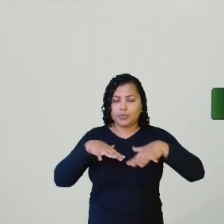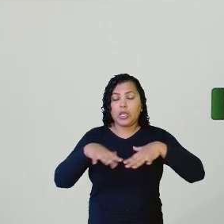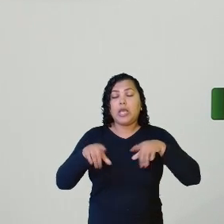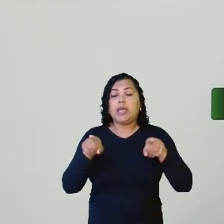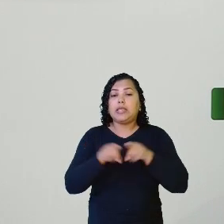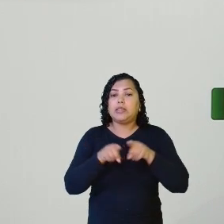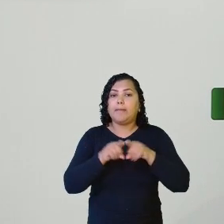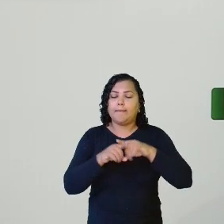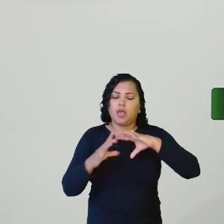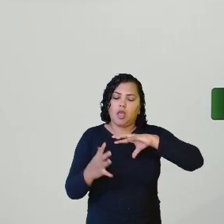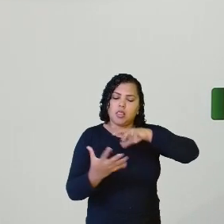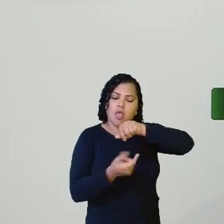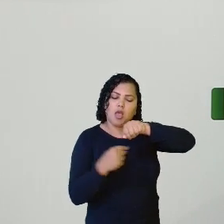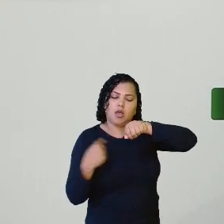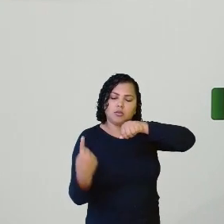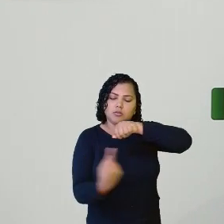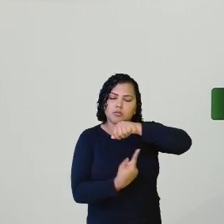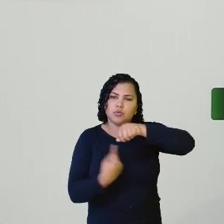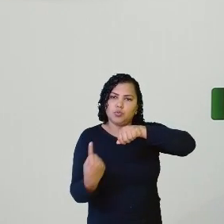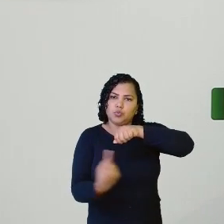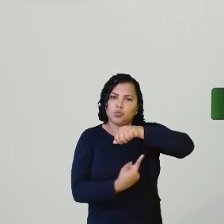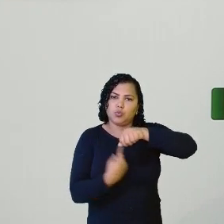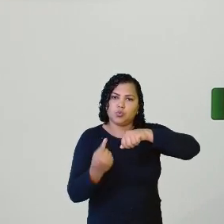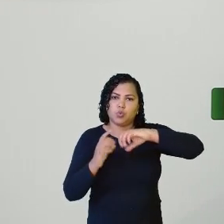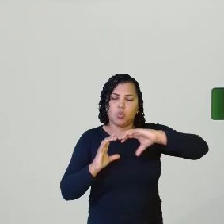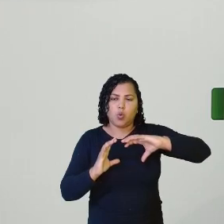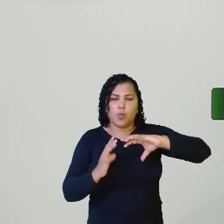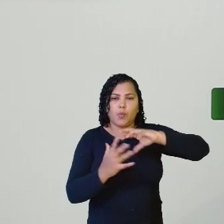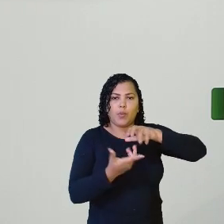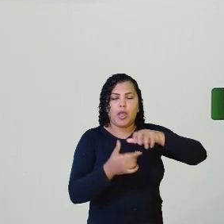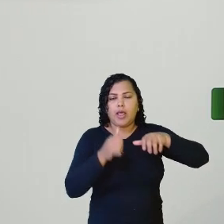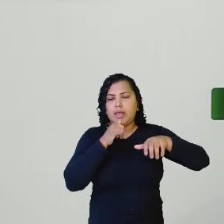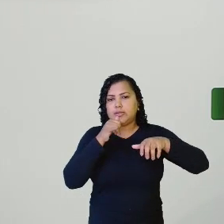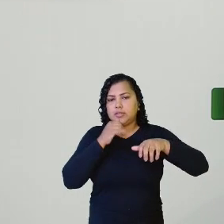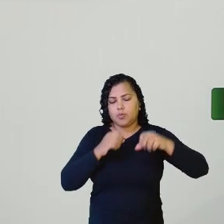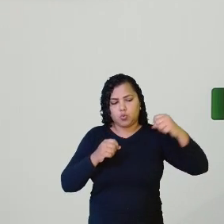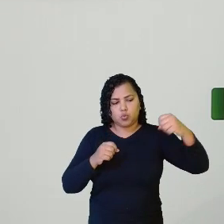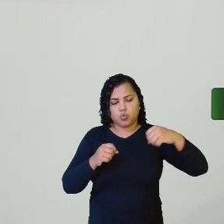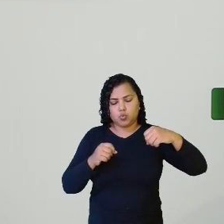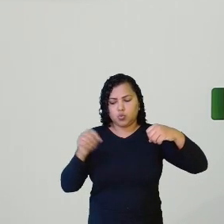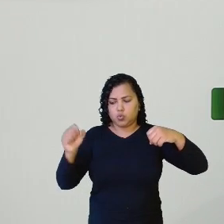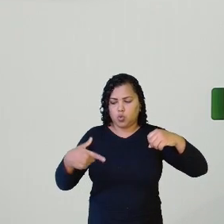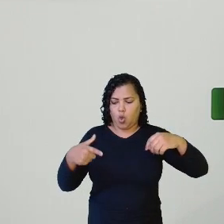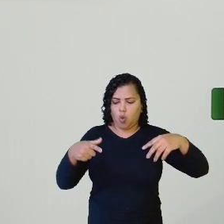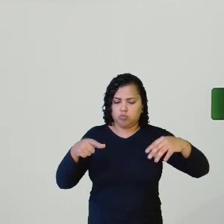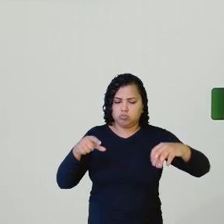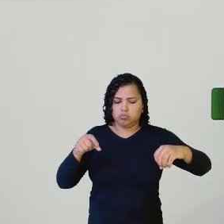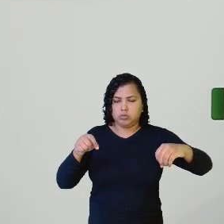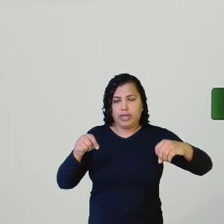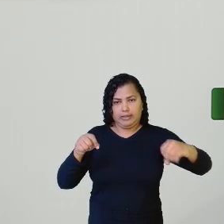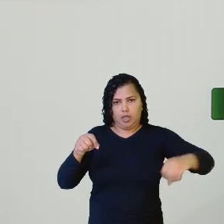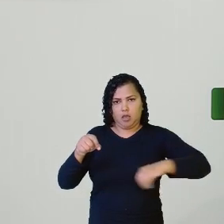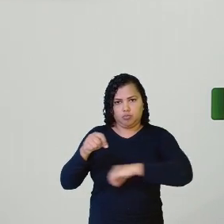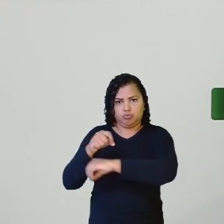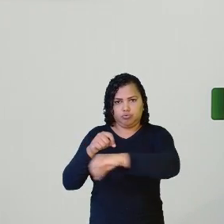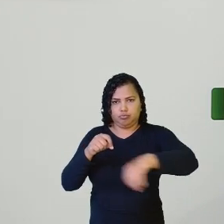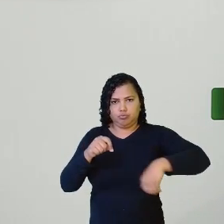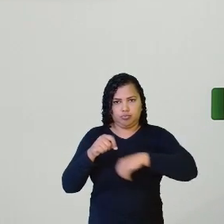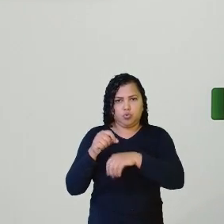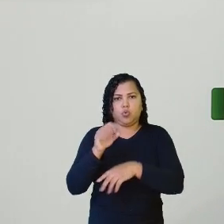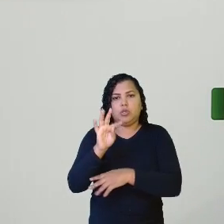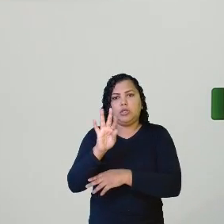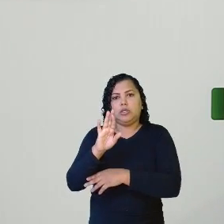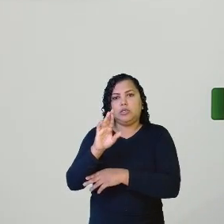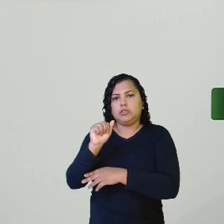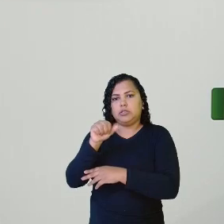também um movimento ao redor dela mesma. Um movimento ao redor do Sol chamado de translação e ao redor dela mesmo, rotação. E disse para